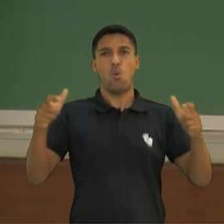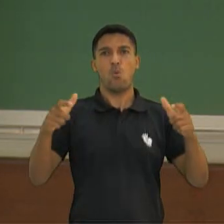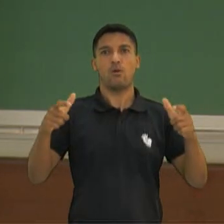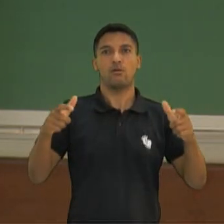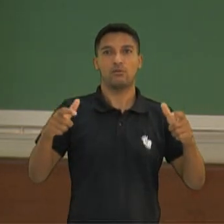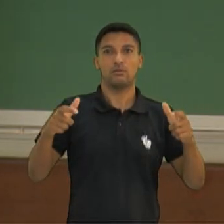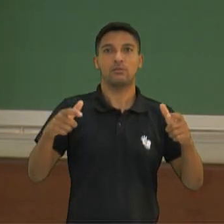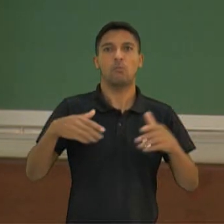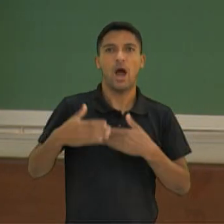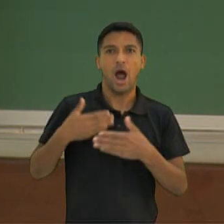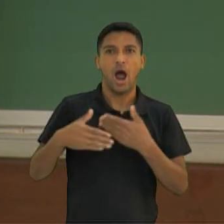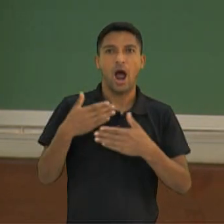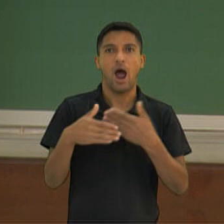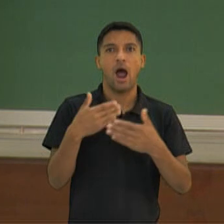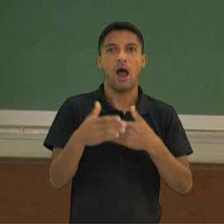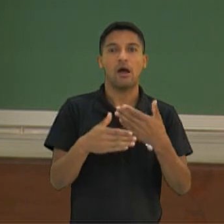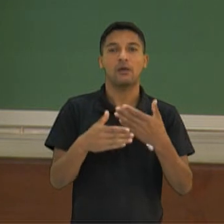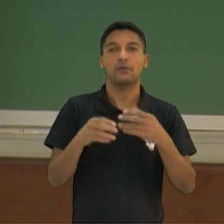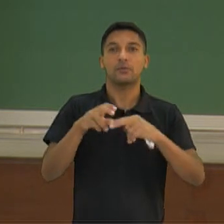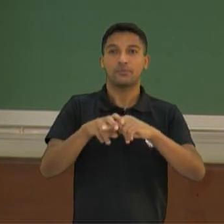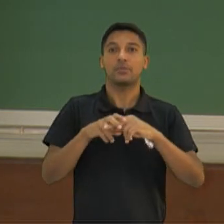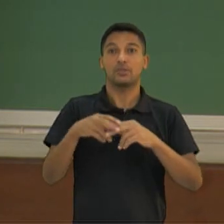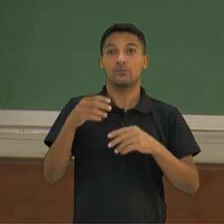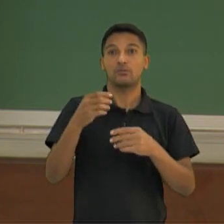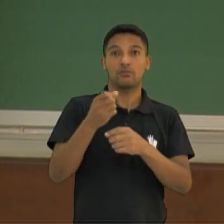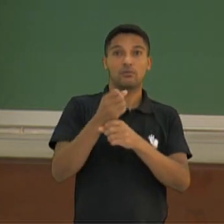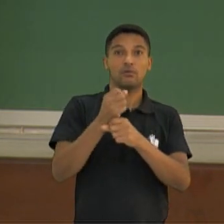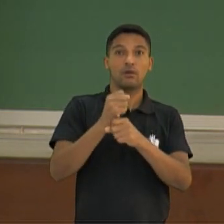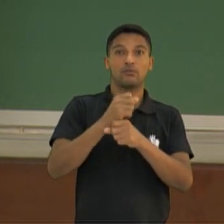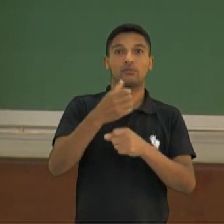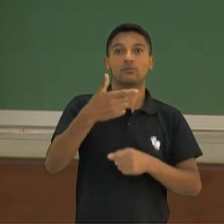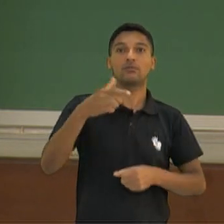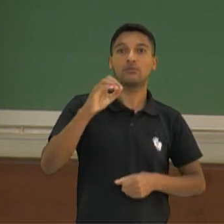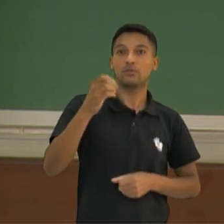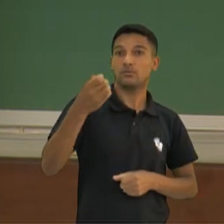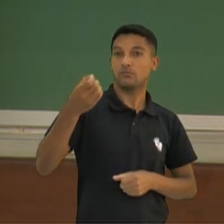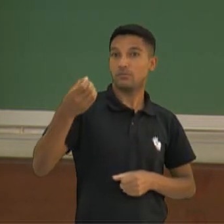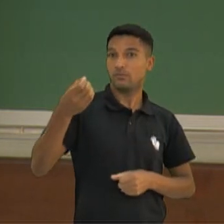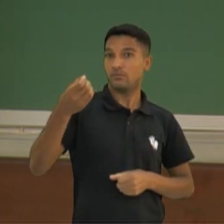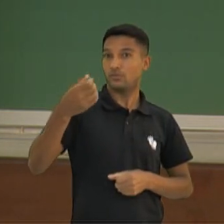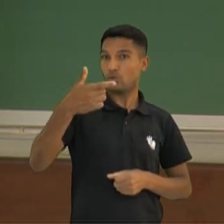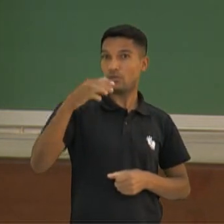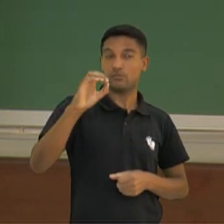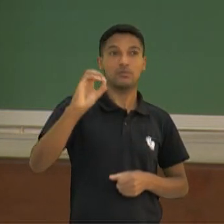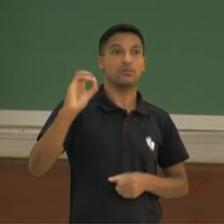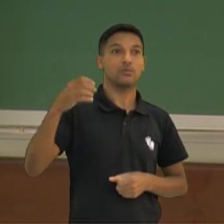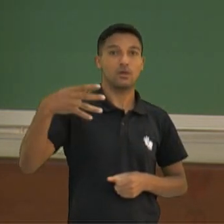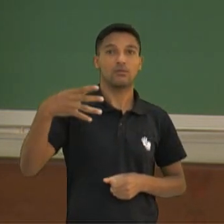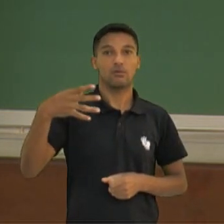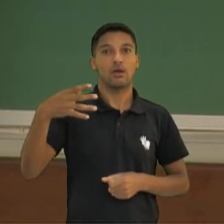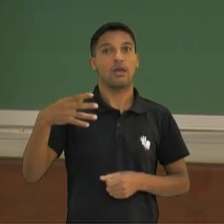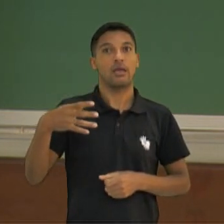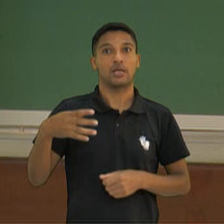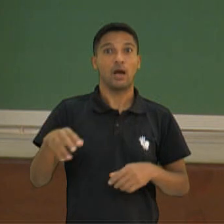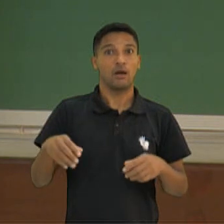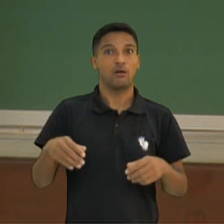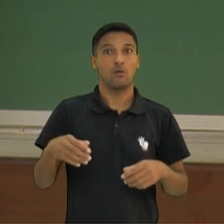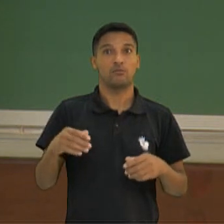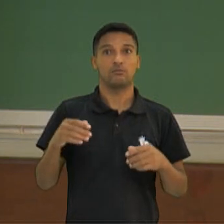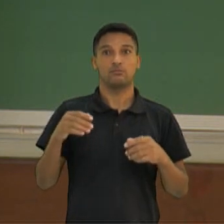um alerta aí já no ano de 2004, certo? Em 2006, um pouco antes da crise, um pouco mais à